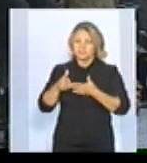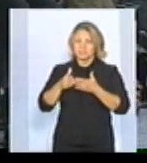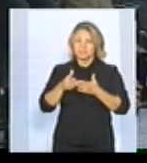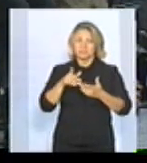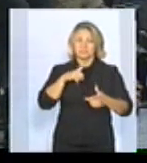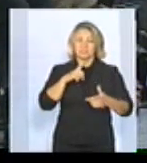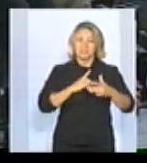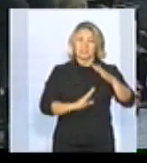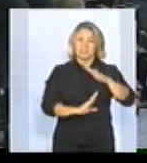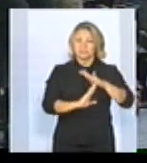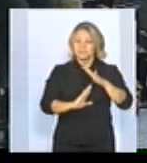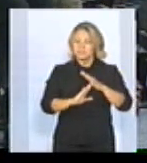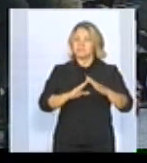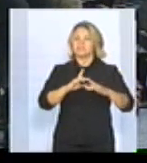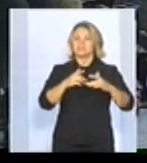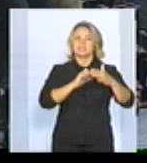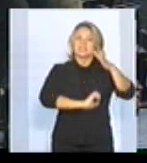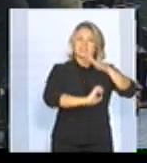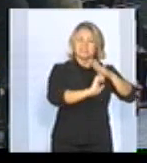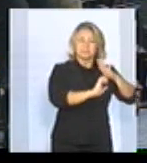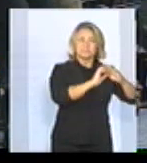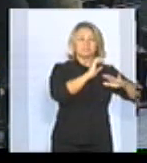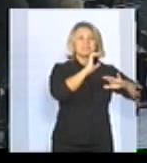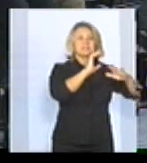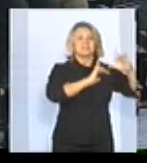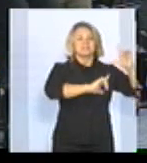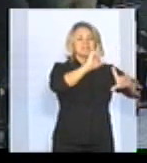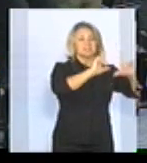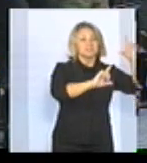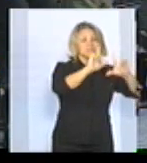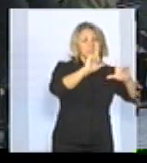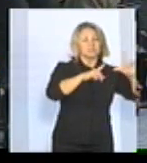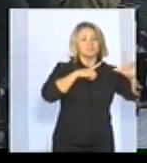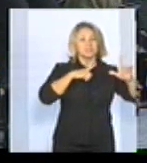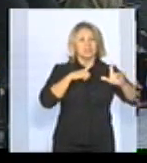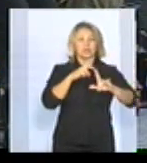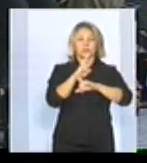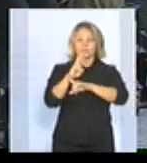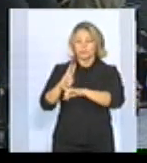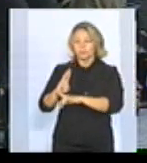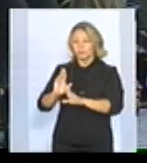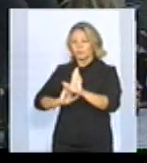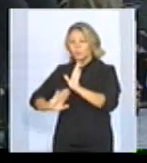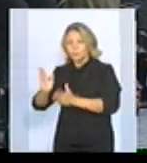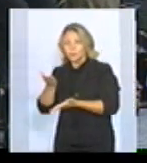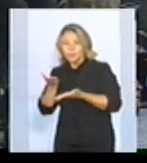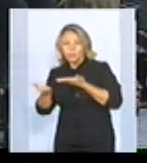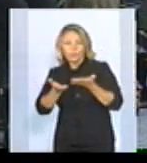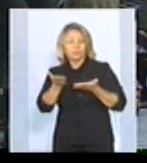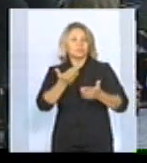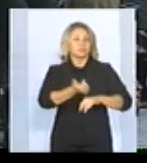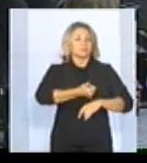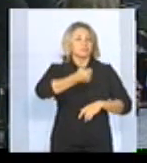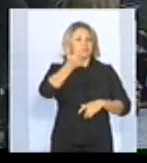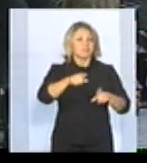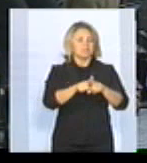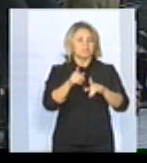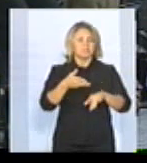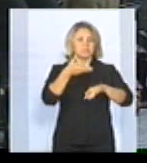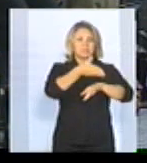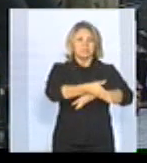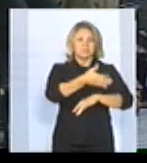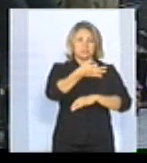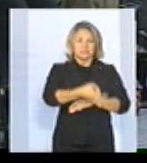que empresas de serviços de telecomunicações de interesse coletivo tenham um controle ou uma participação majoritária